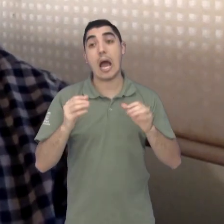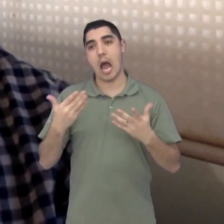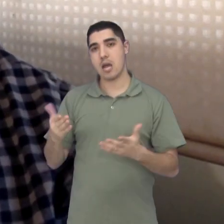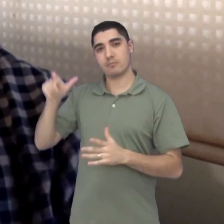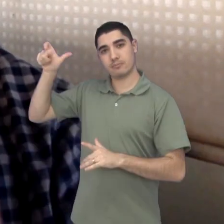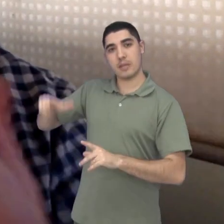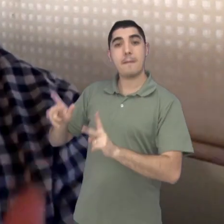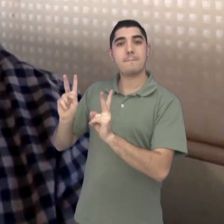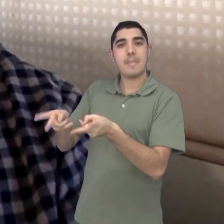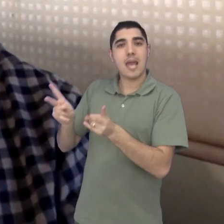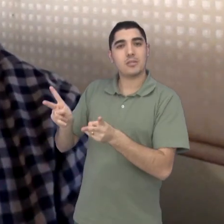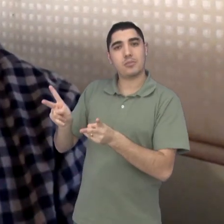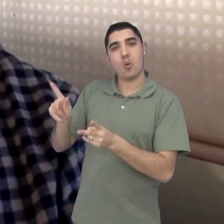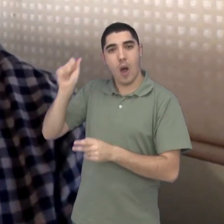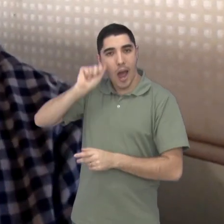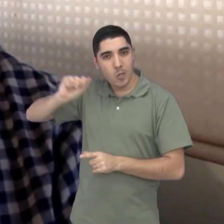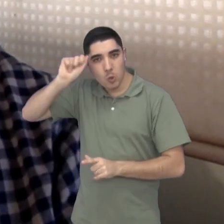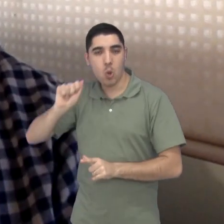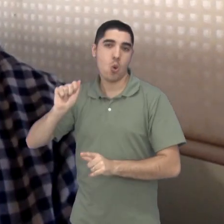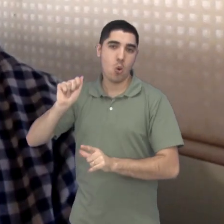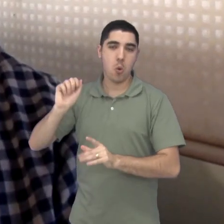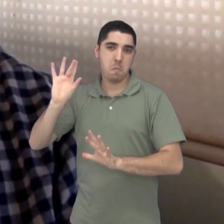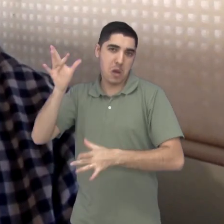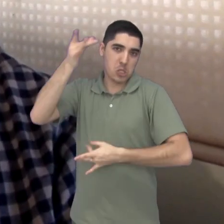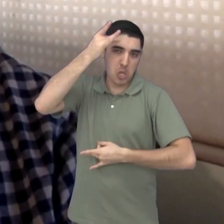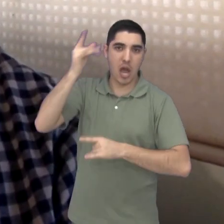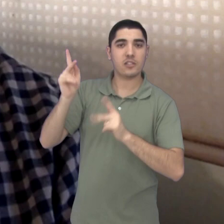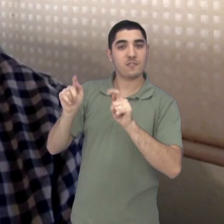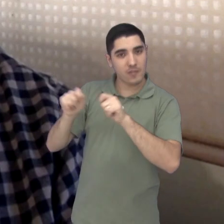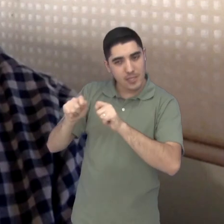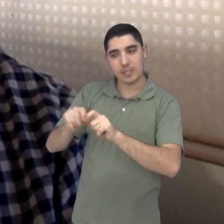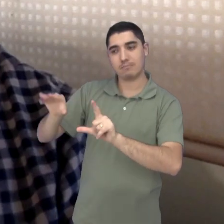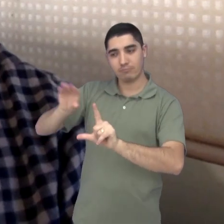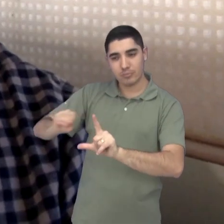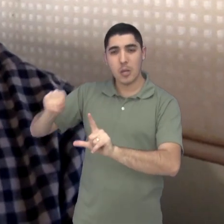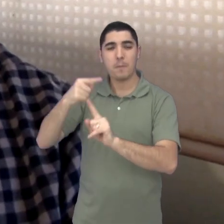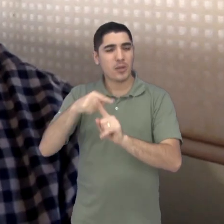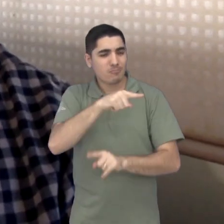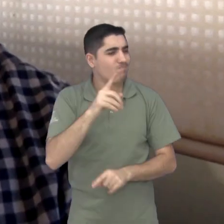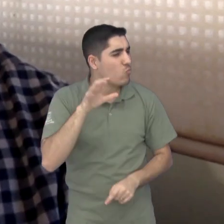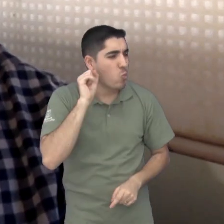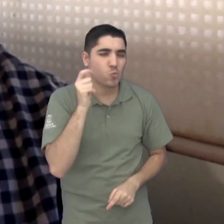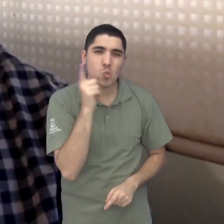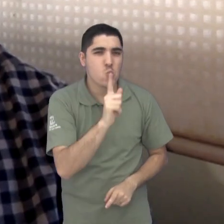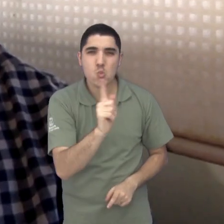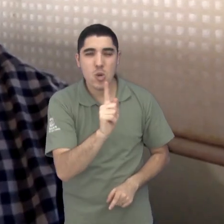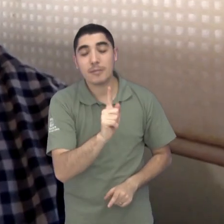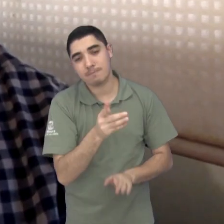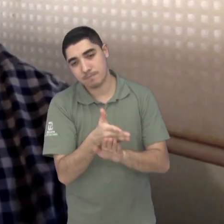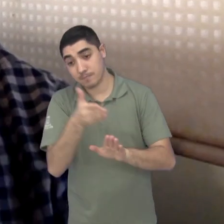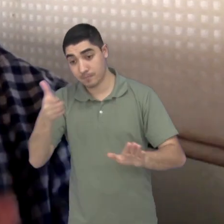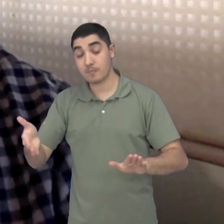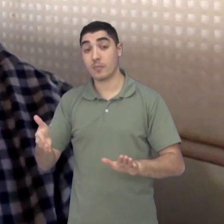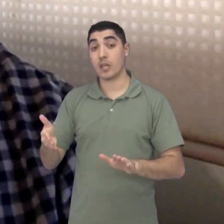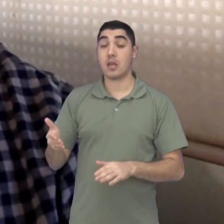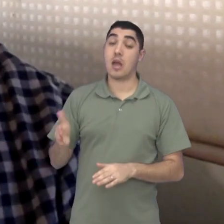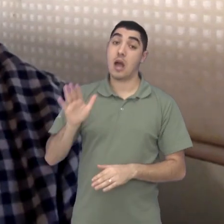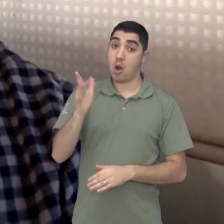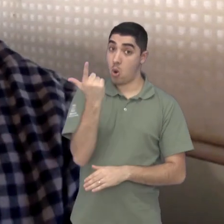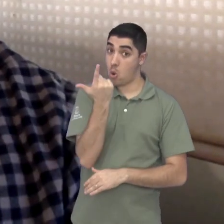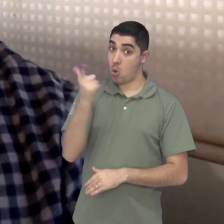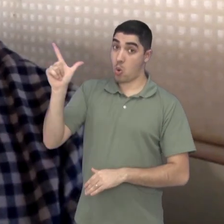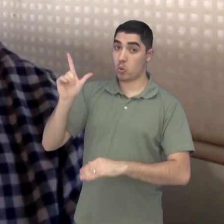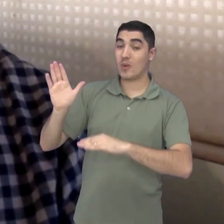que dublar alguma das cenas em que o áudio não tinha ficado bom. Já o cinema dublado em outra